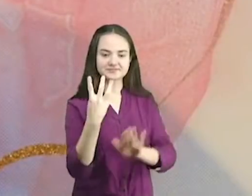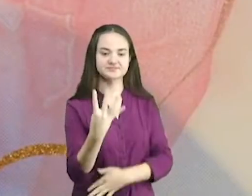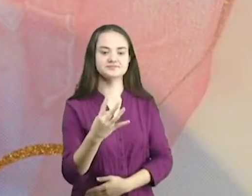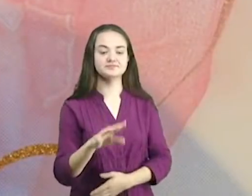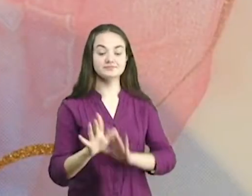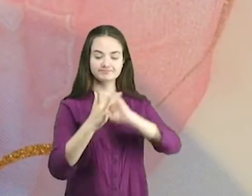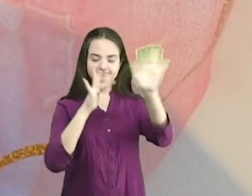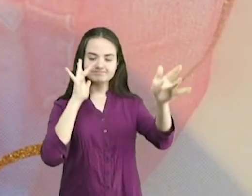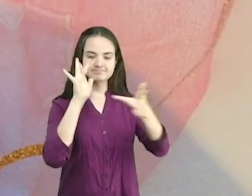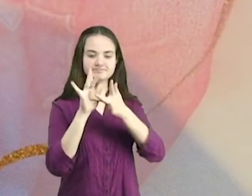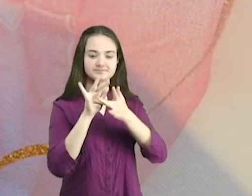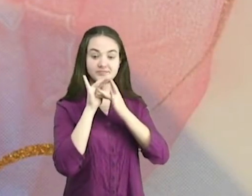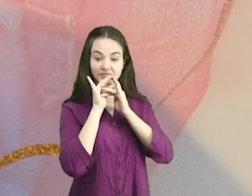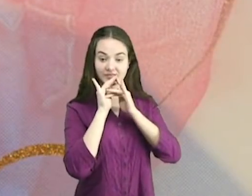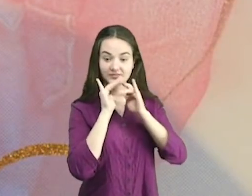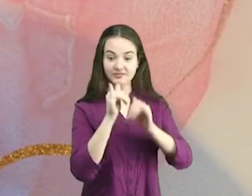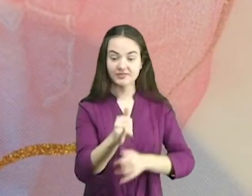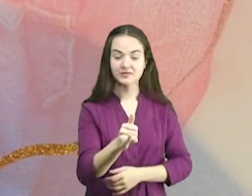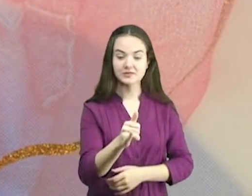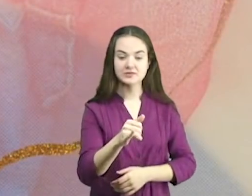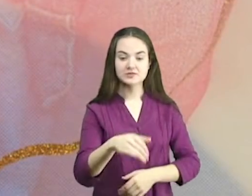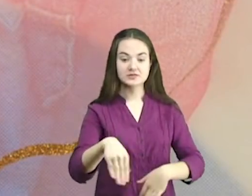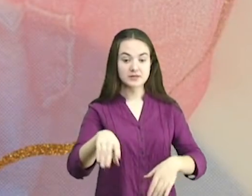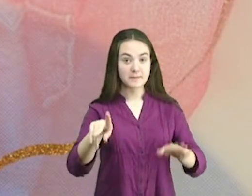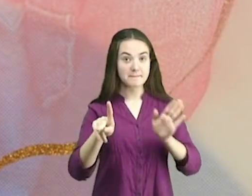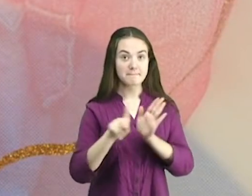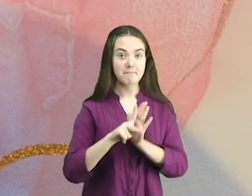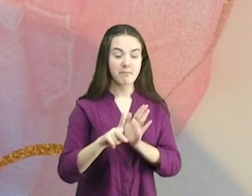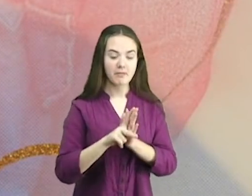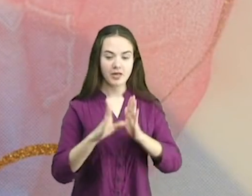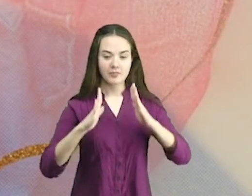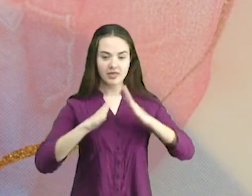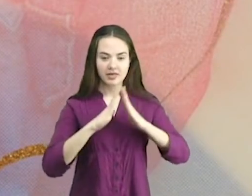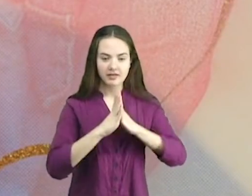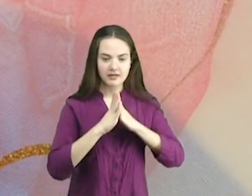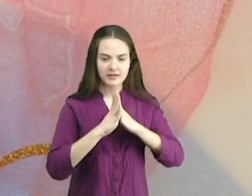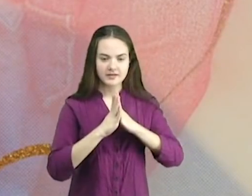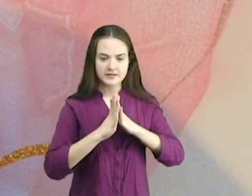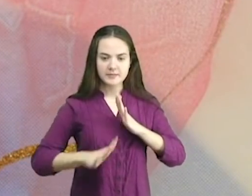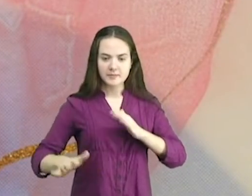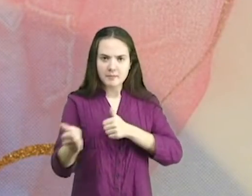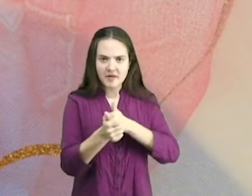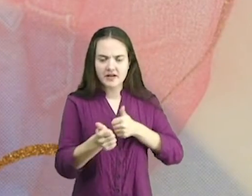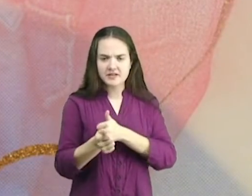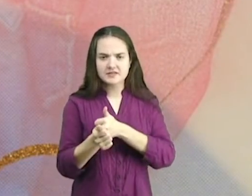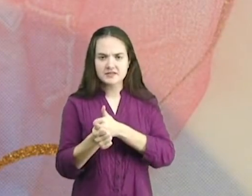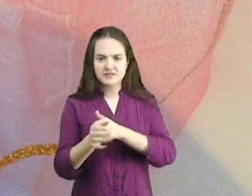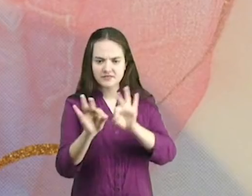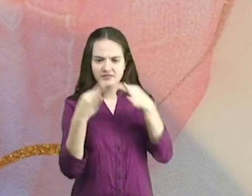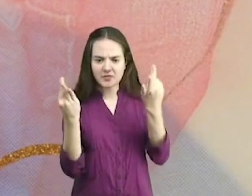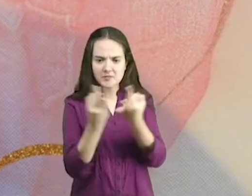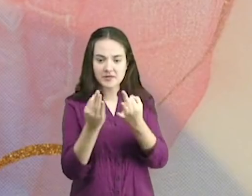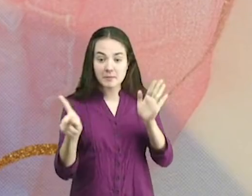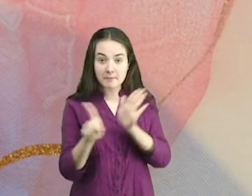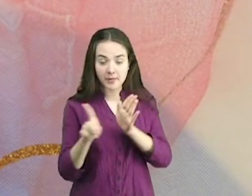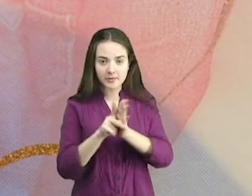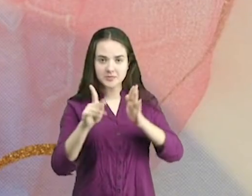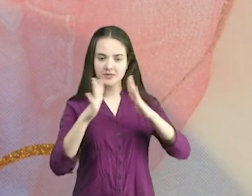disse: só em sua própria terra, entre seus parentes, em sua própria, diga,